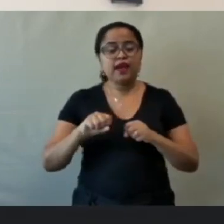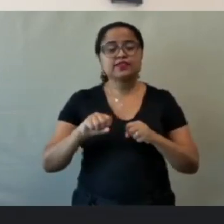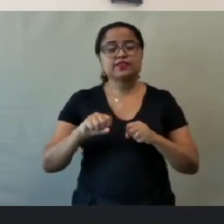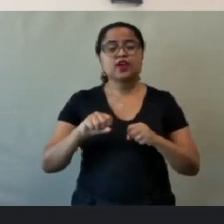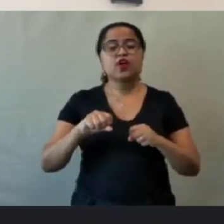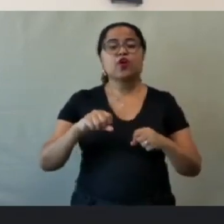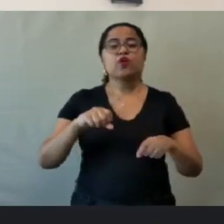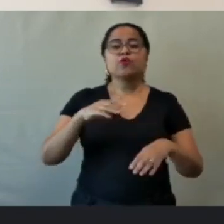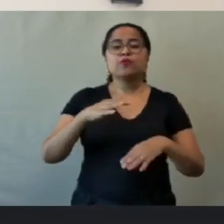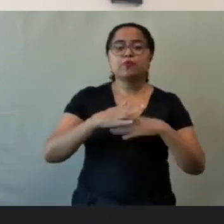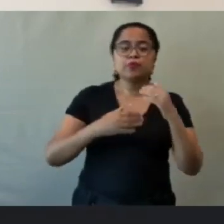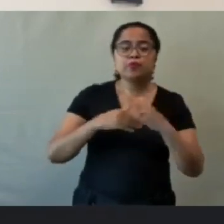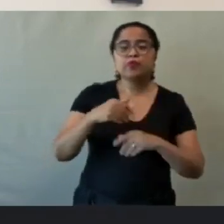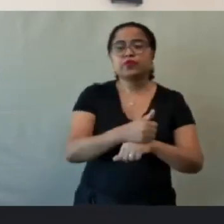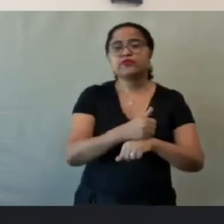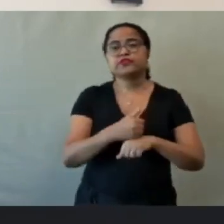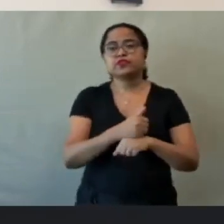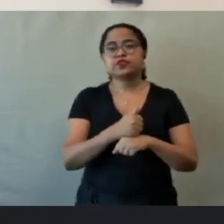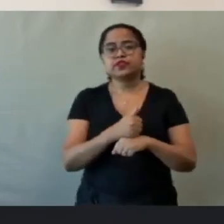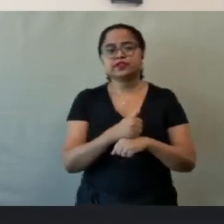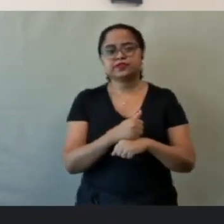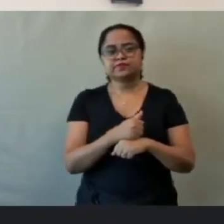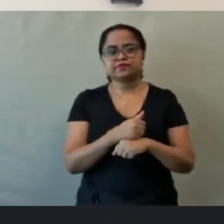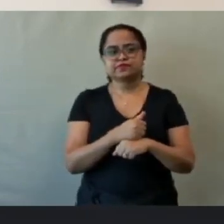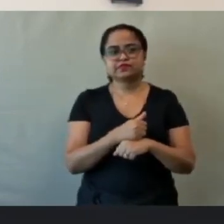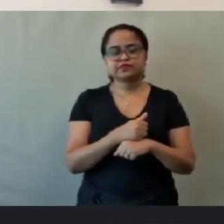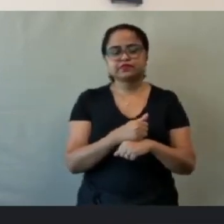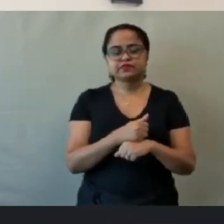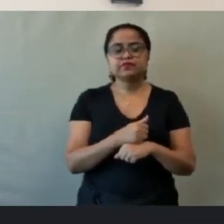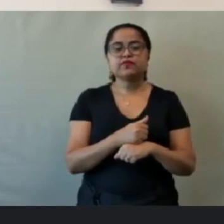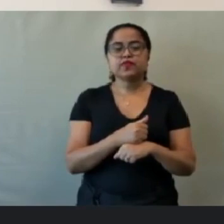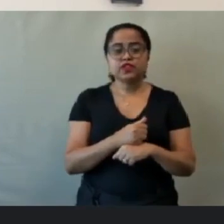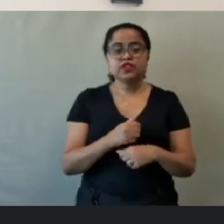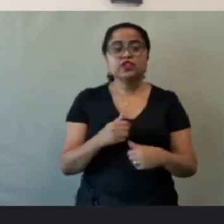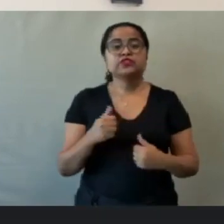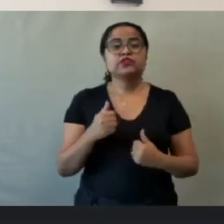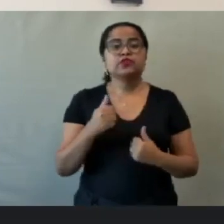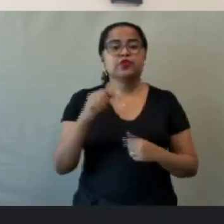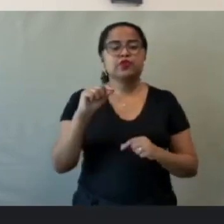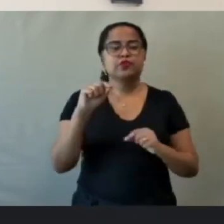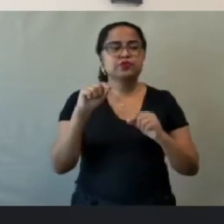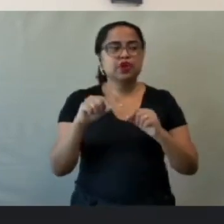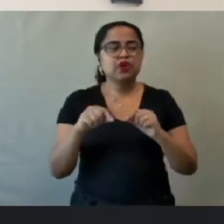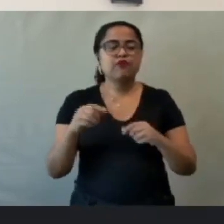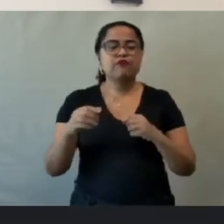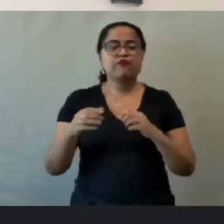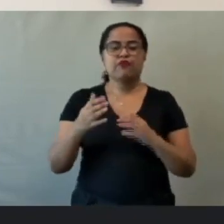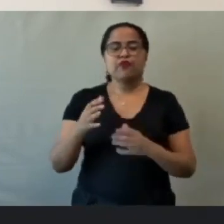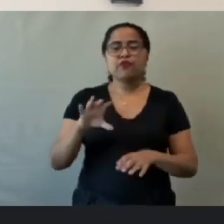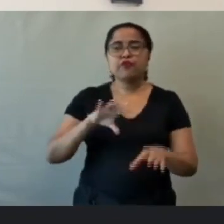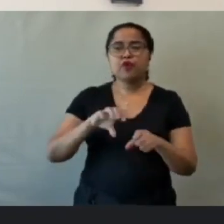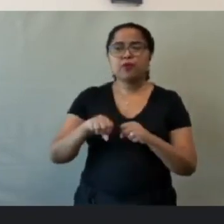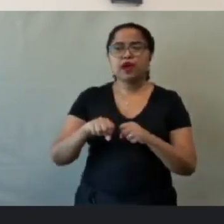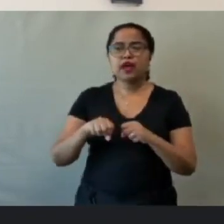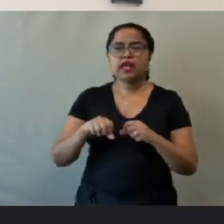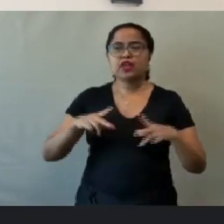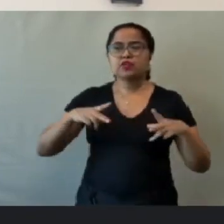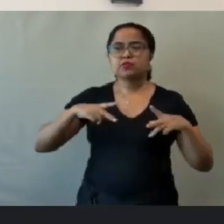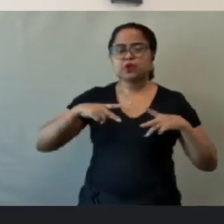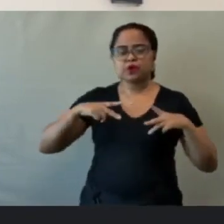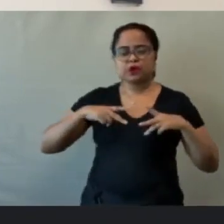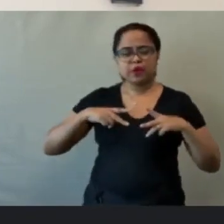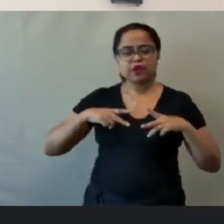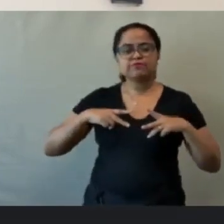sendo formados pela educação privada, com os cursos totalmente à distância. Quando eles chegam na escola pública, eles não